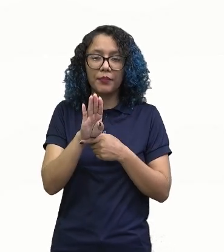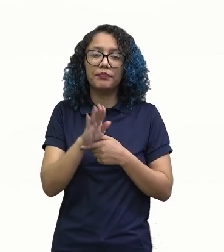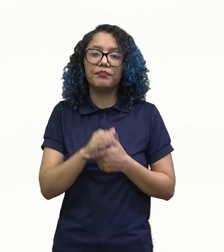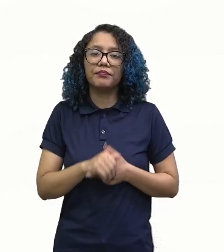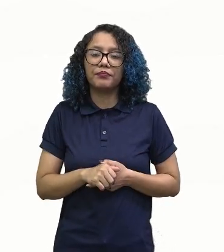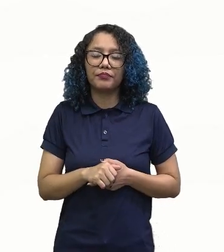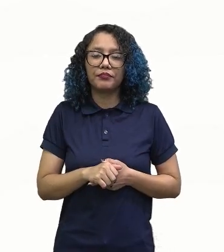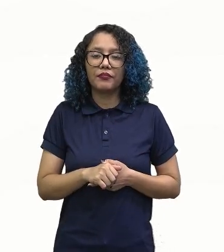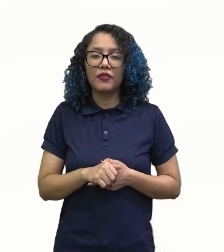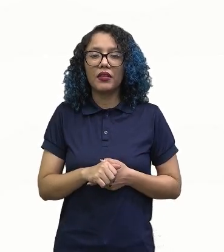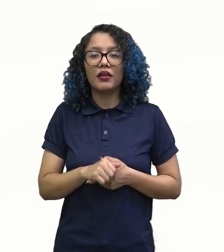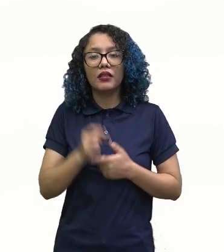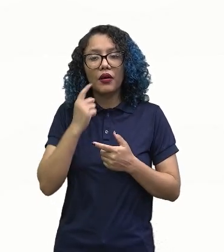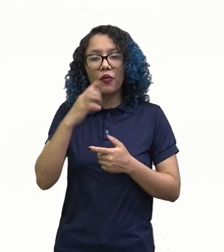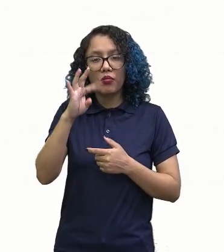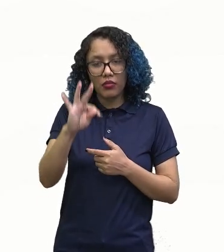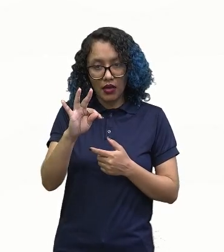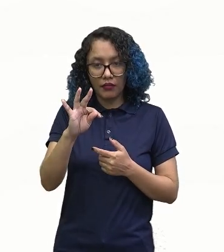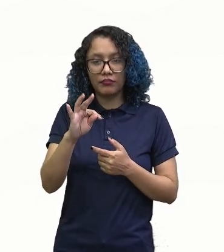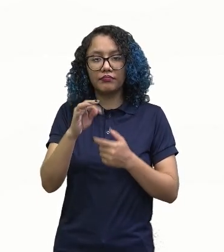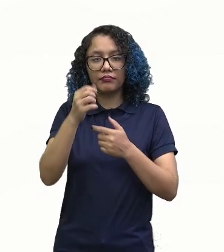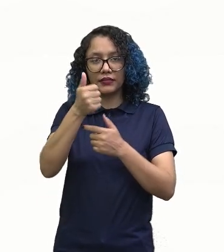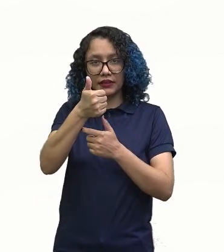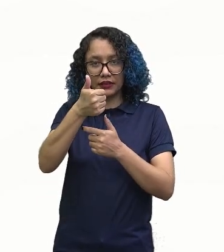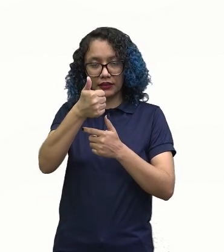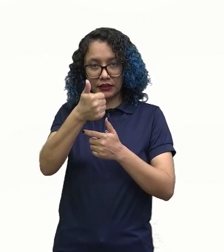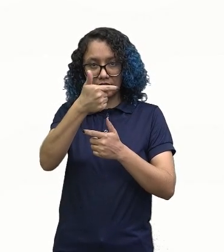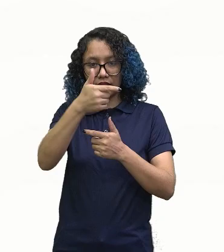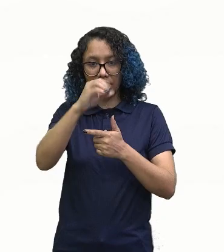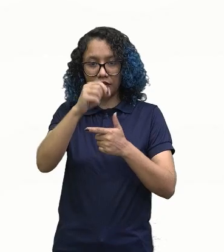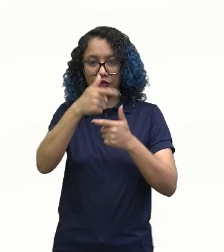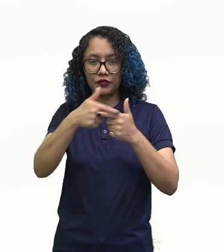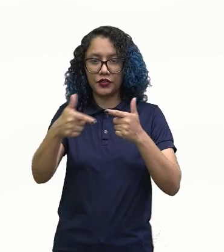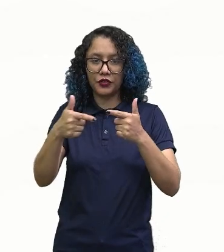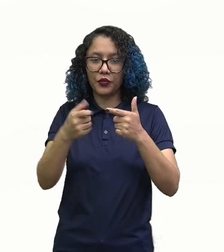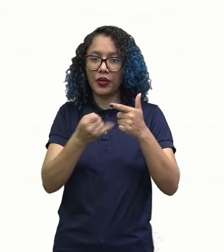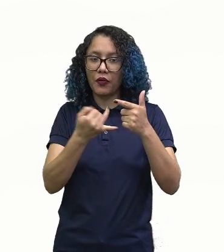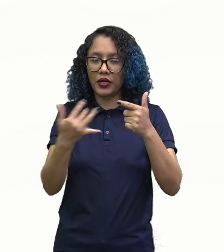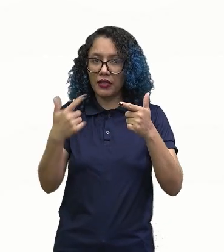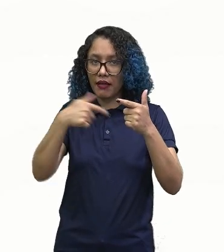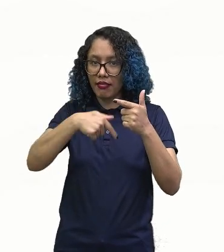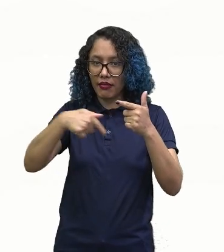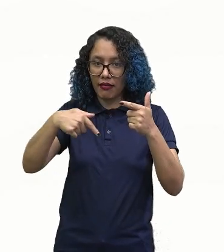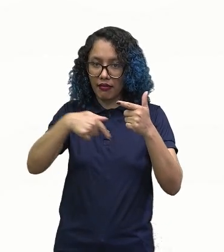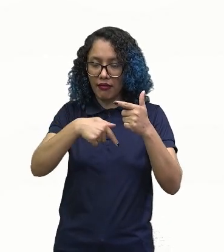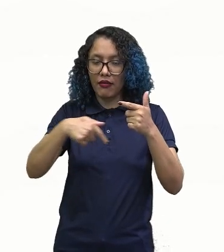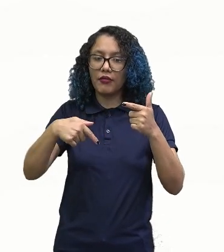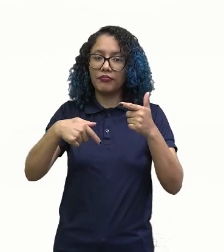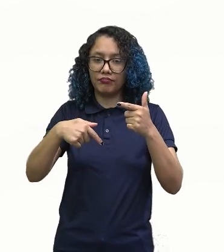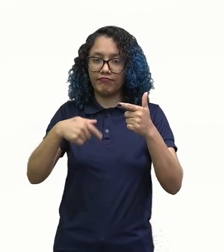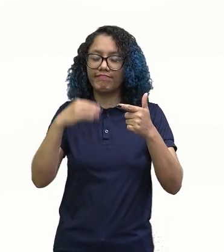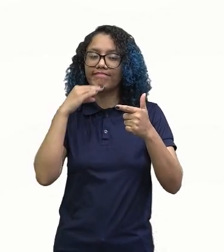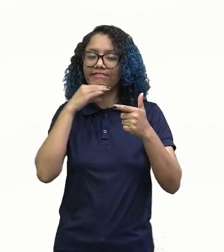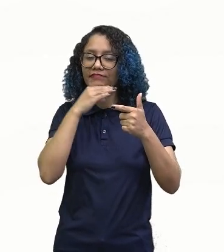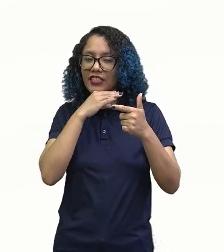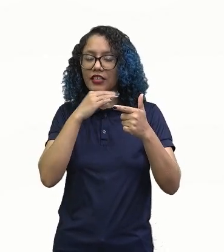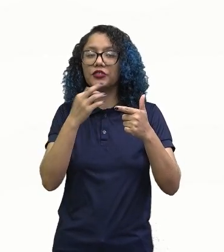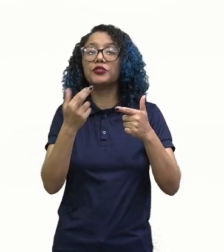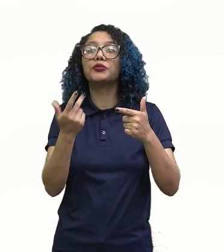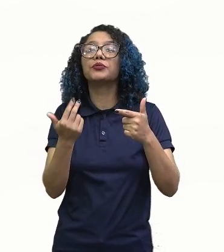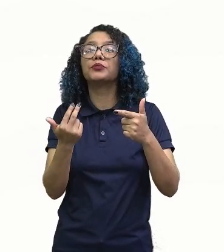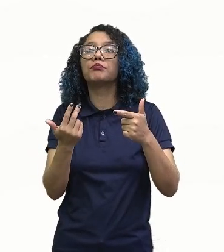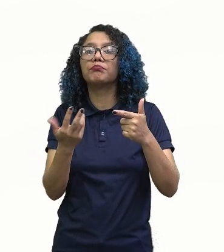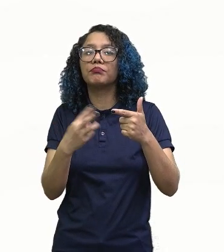120, então eu vou dividir o trabalho pela quantidade de calor da fonte quente, a quantidade de calor da fonte quente é